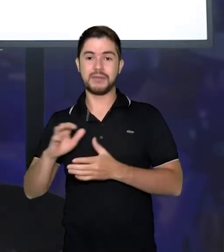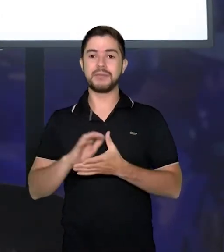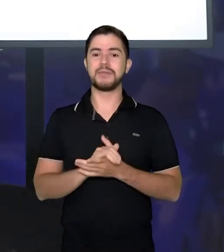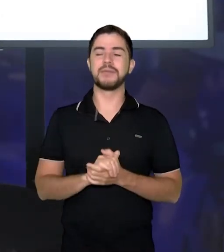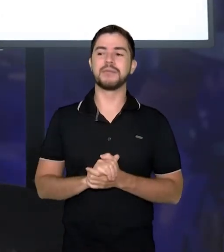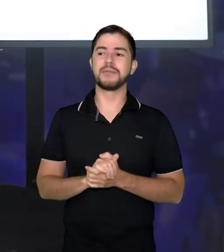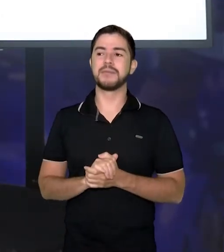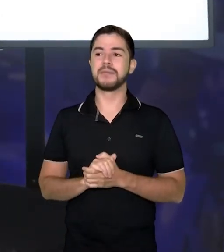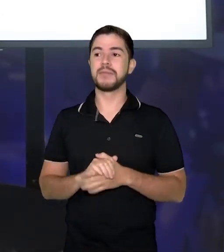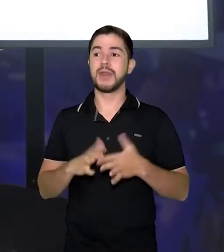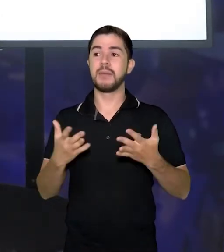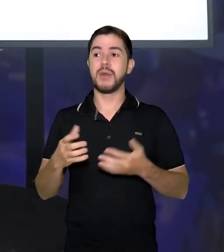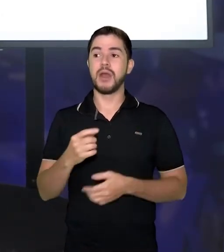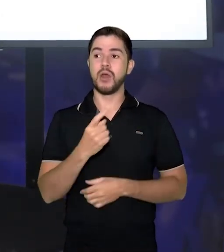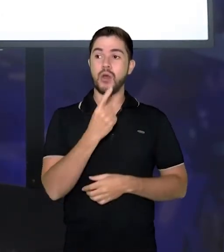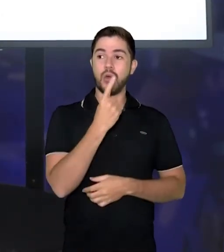Entre